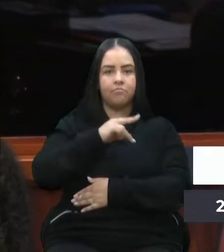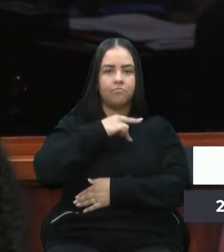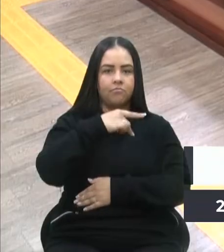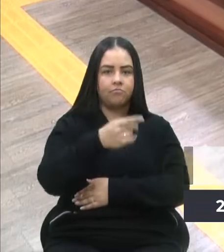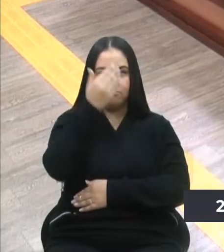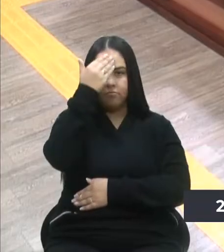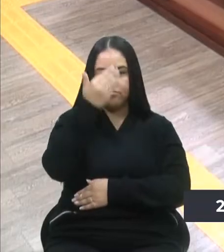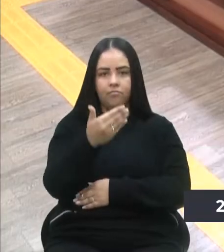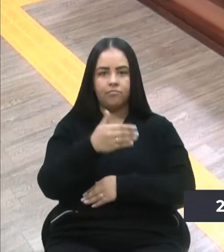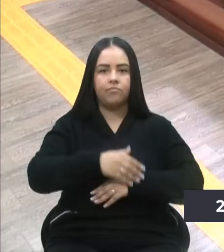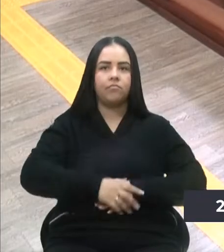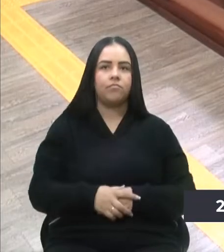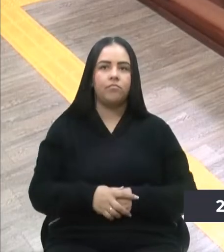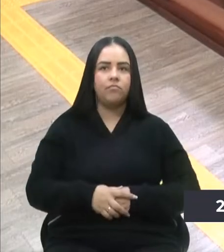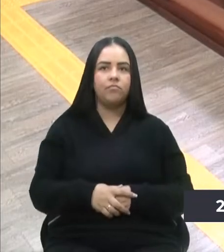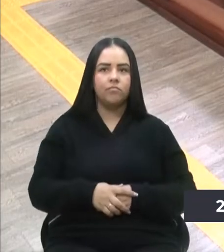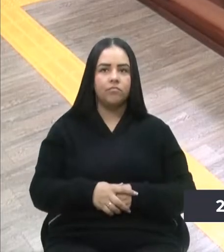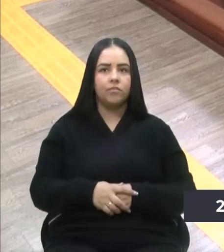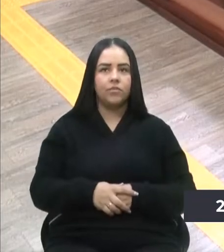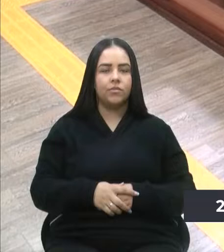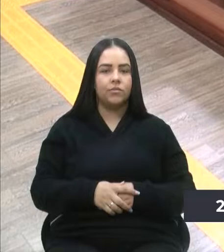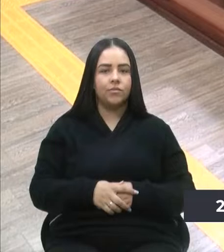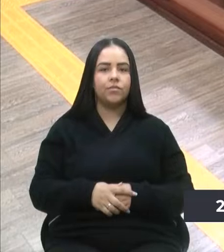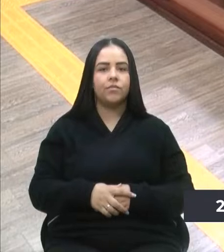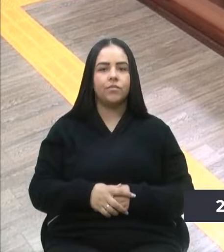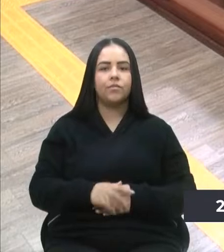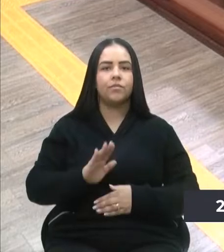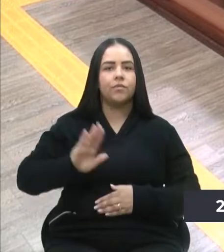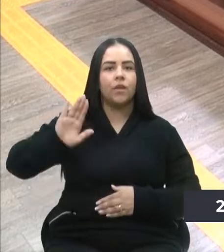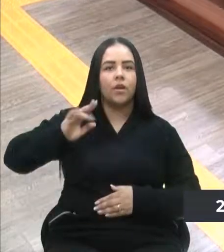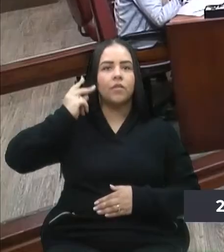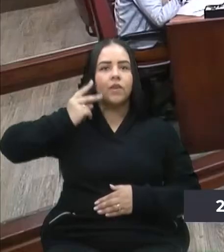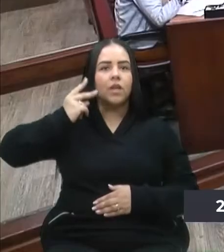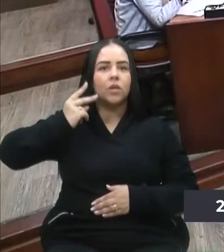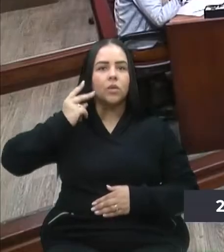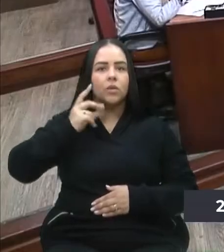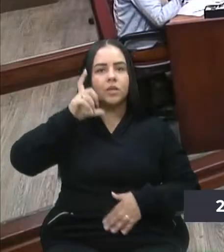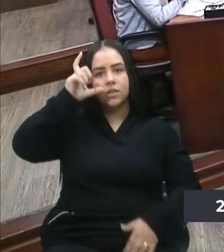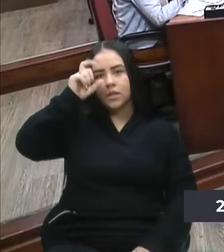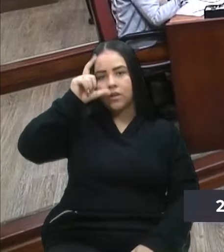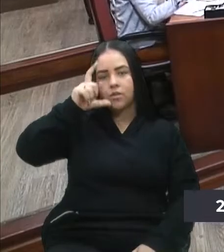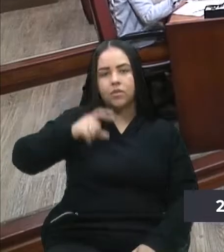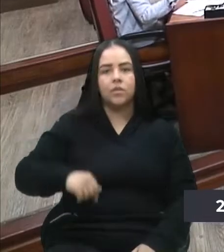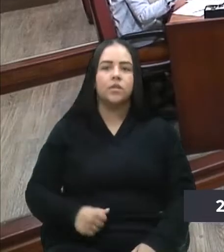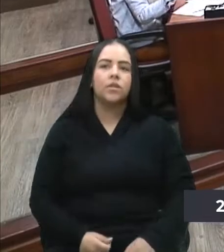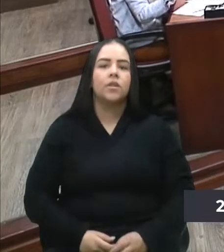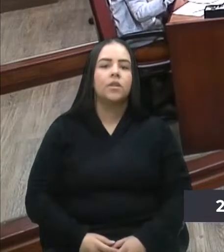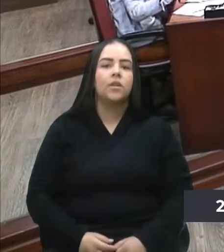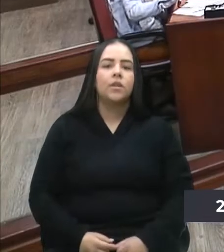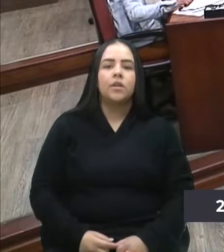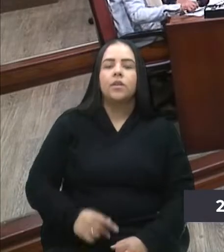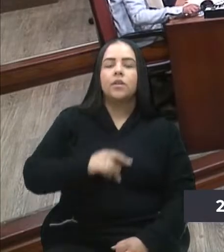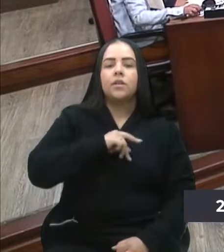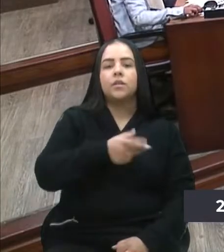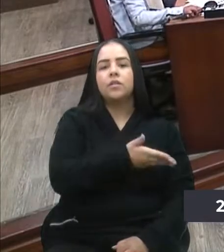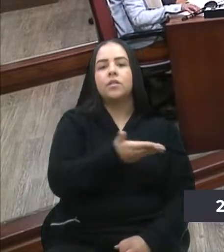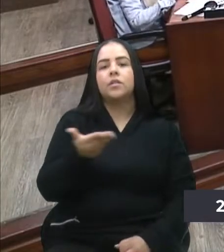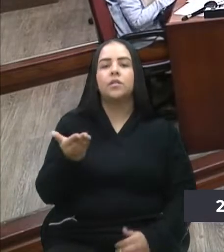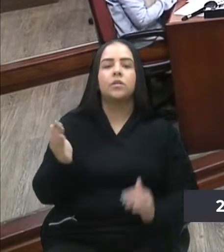Muito obrigado. Peço a palavra. Vereador Scalco. Peço a palavra. Senhora presidente, caros